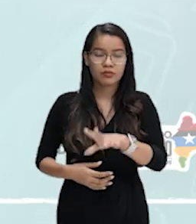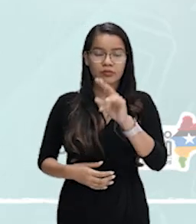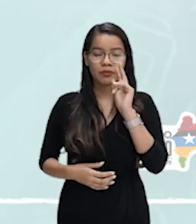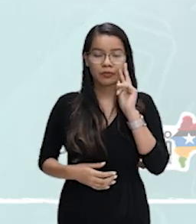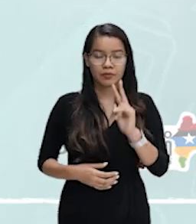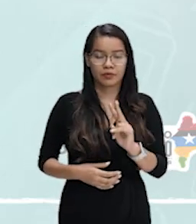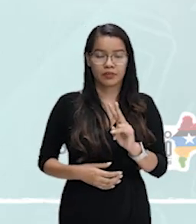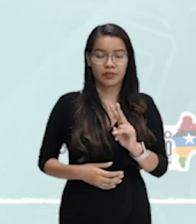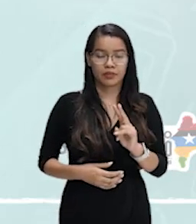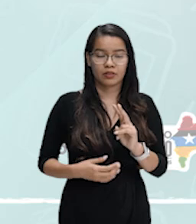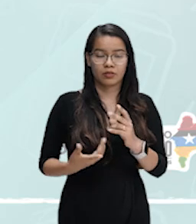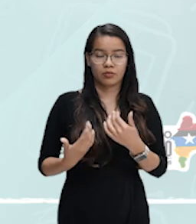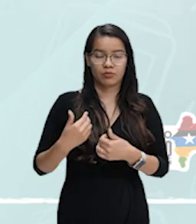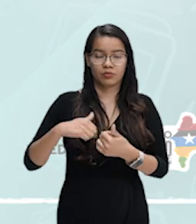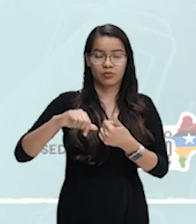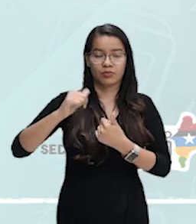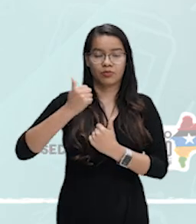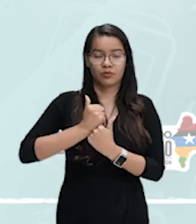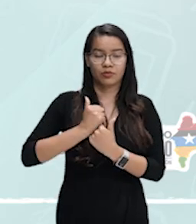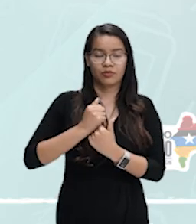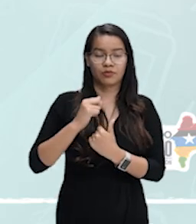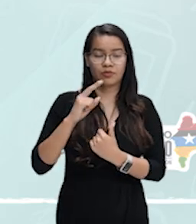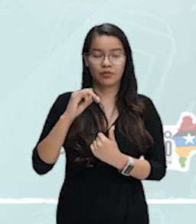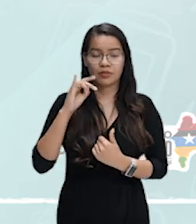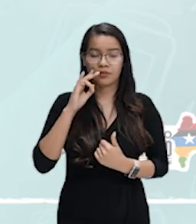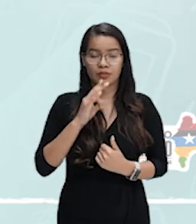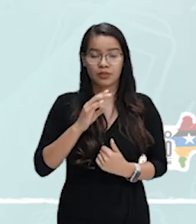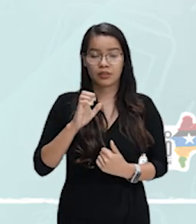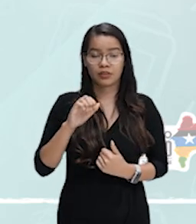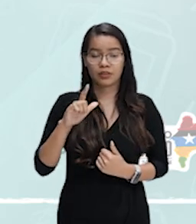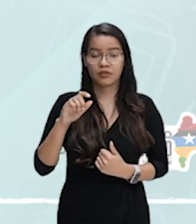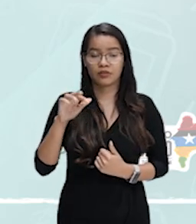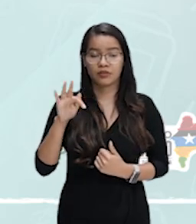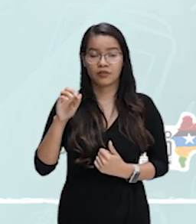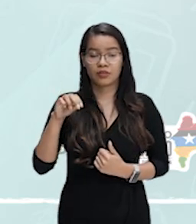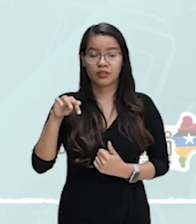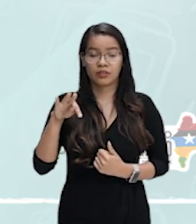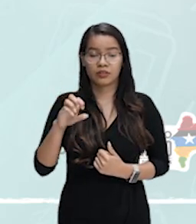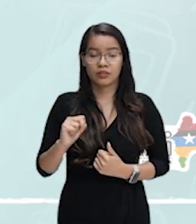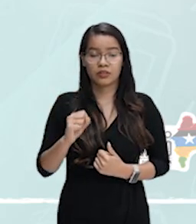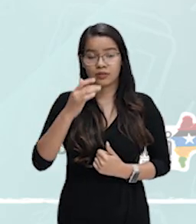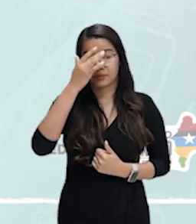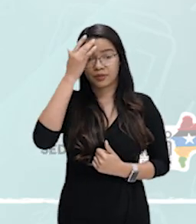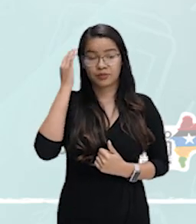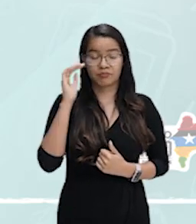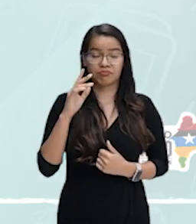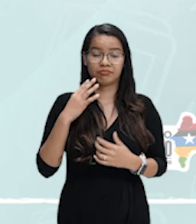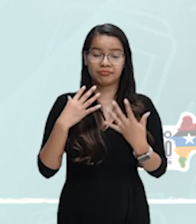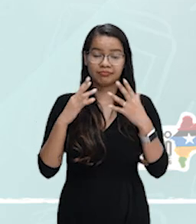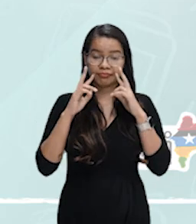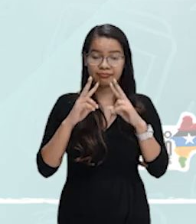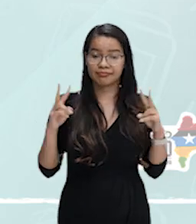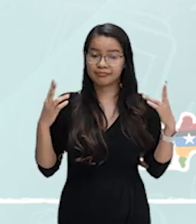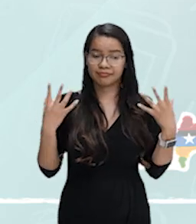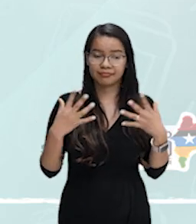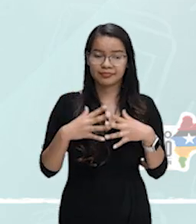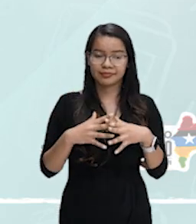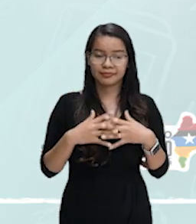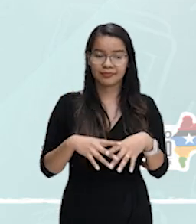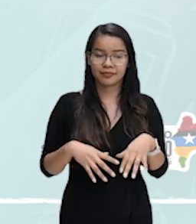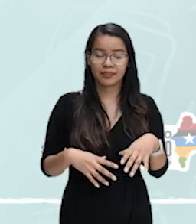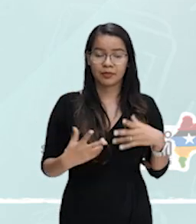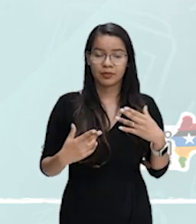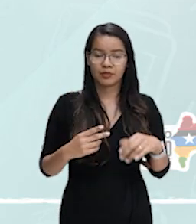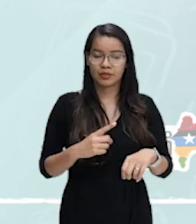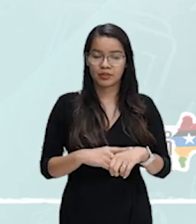aqui? Invertam, vocês vão ver elefantes. O pessoal do estúdio viajou muito aqui nisso. Ao mesmo tempo que você